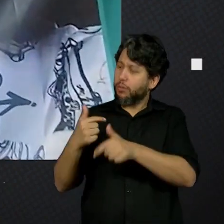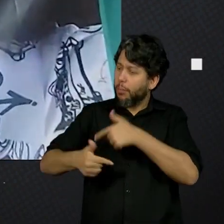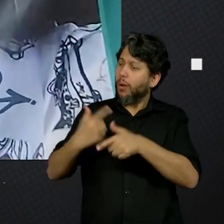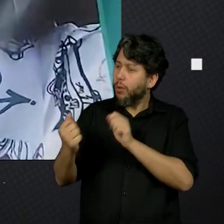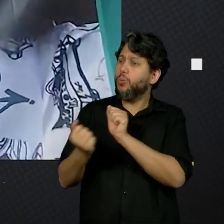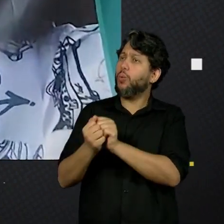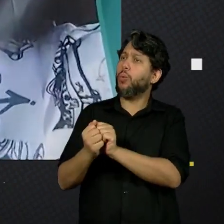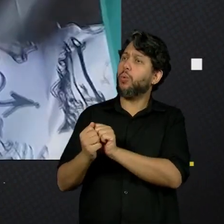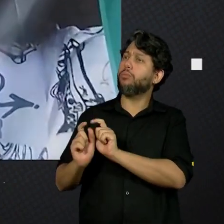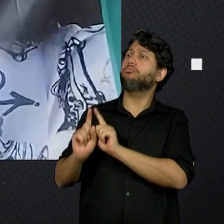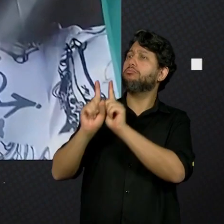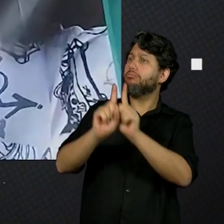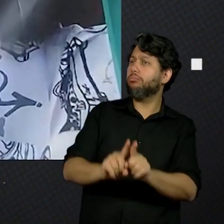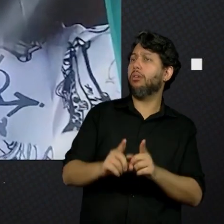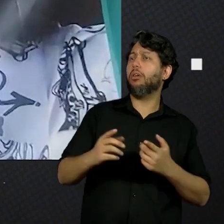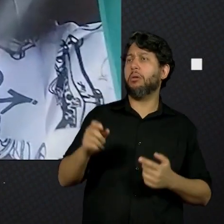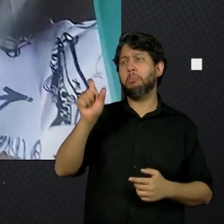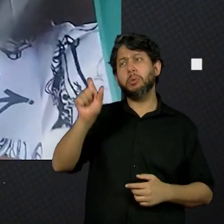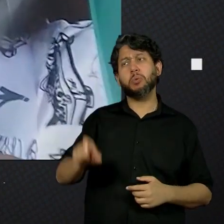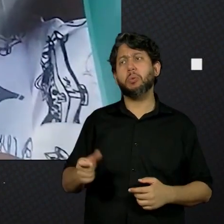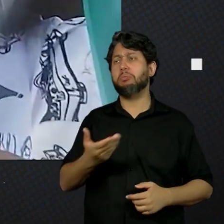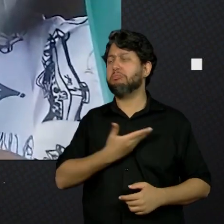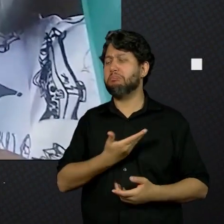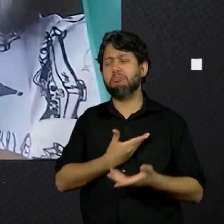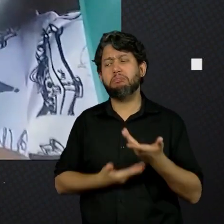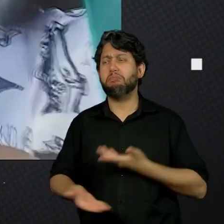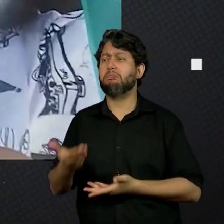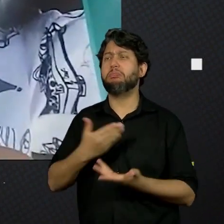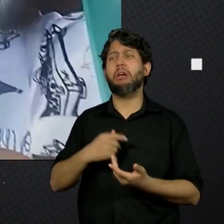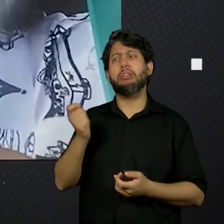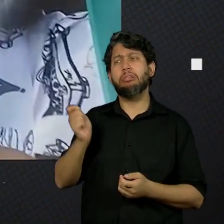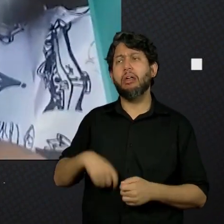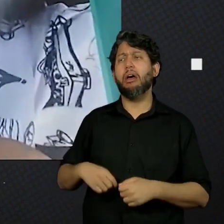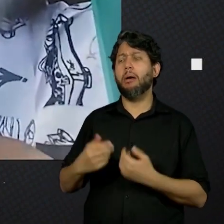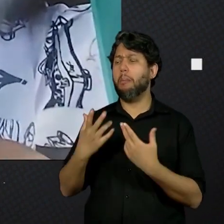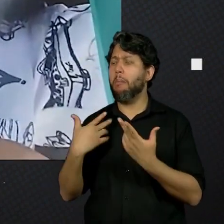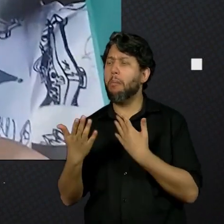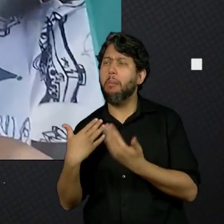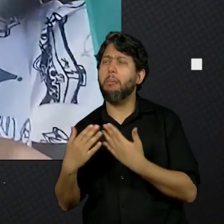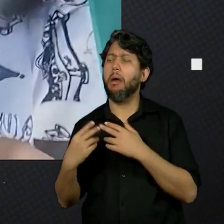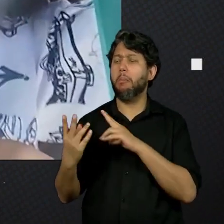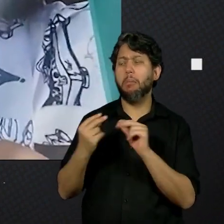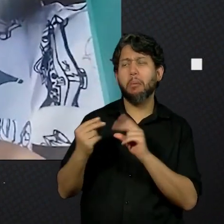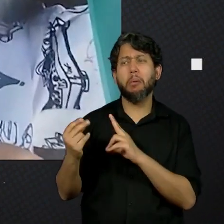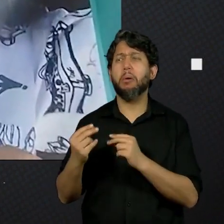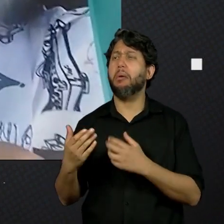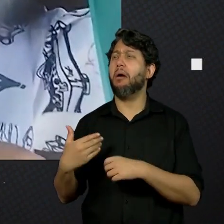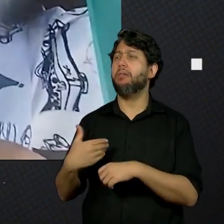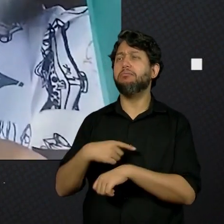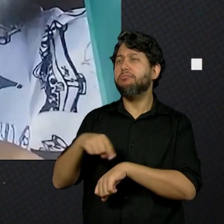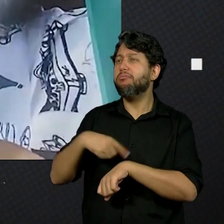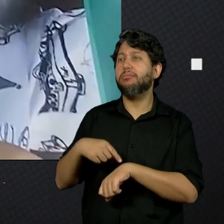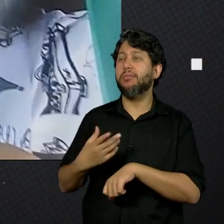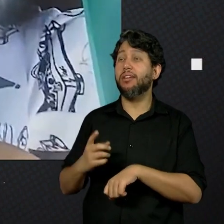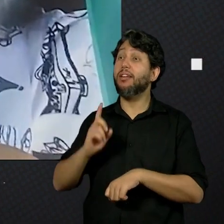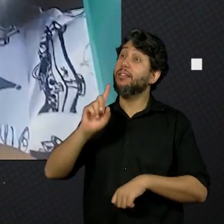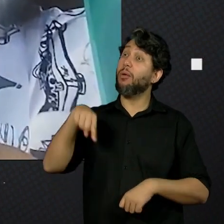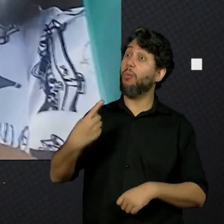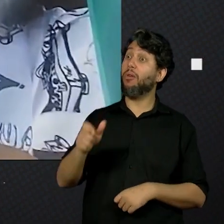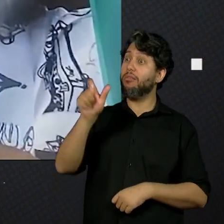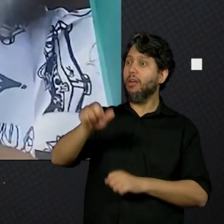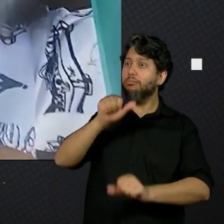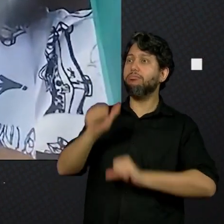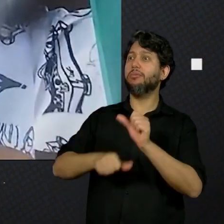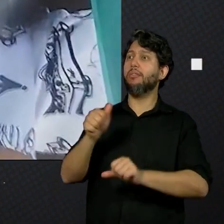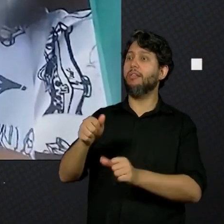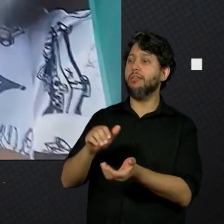ele também, né? Um cara que nós tivemos bastante tempo ali conversando e tudo, né? E mais tarde ele virou esse grande cara